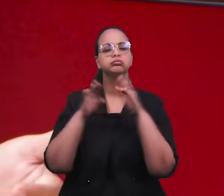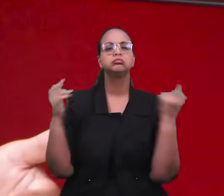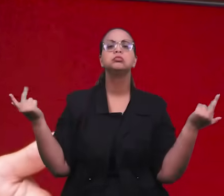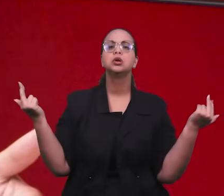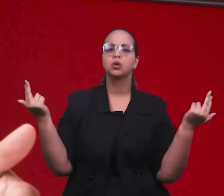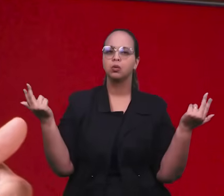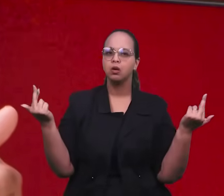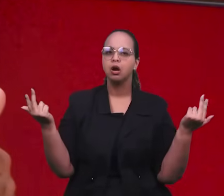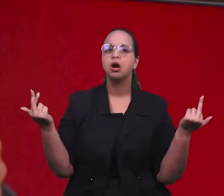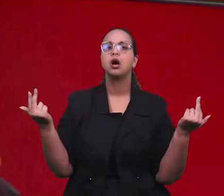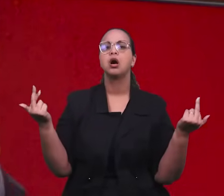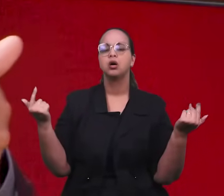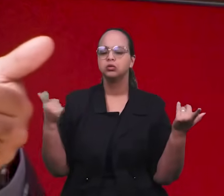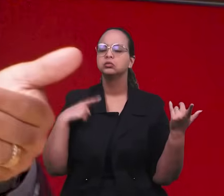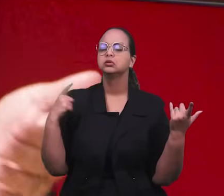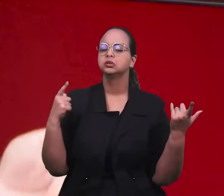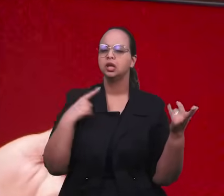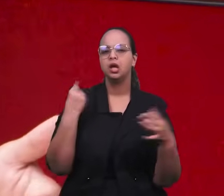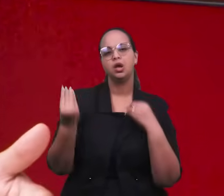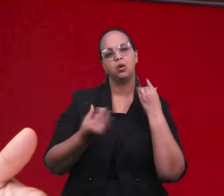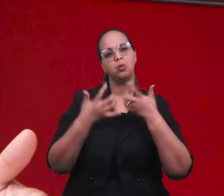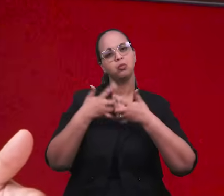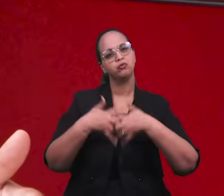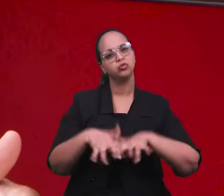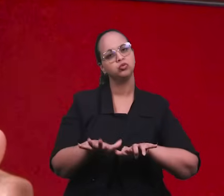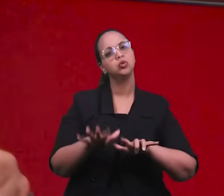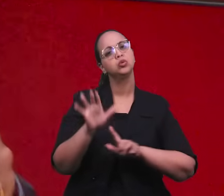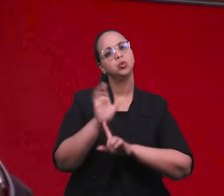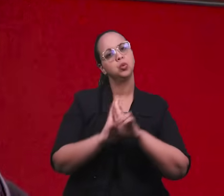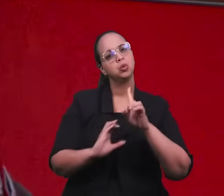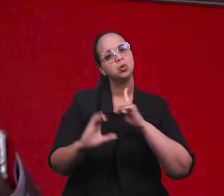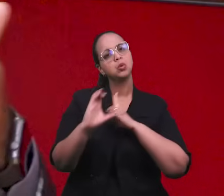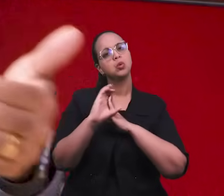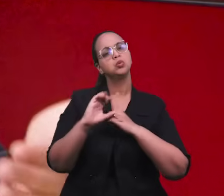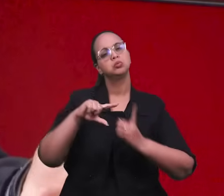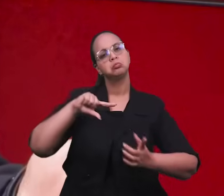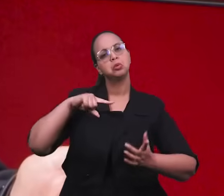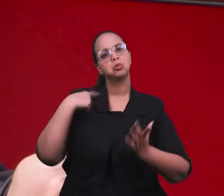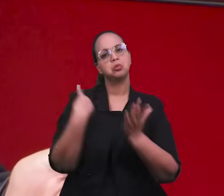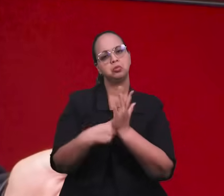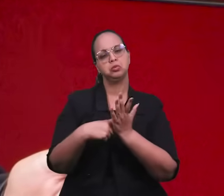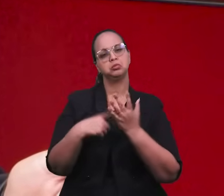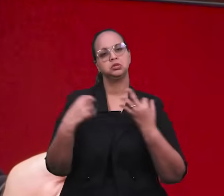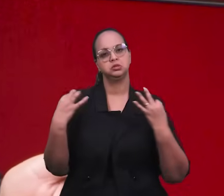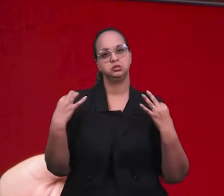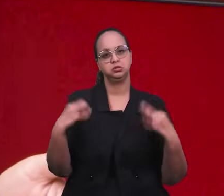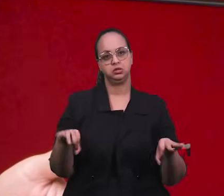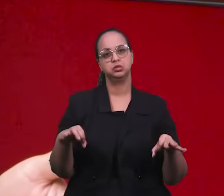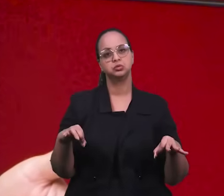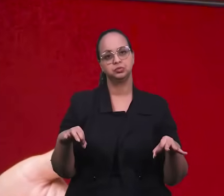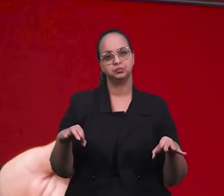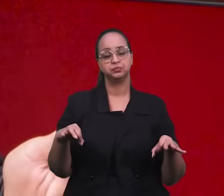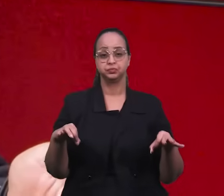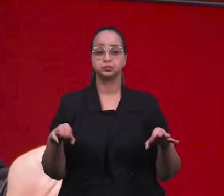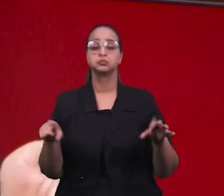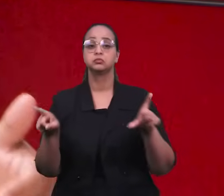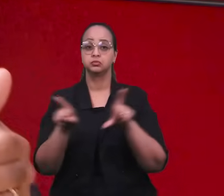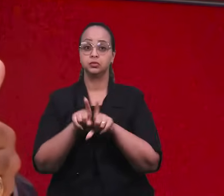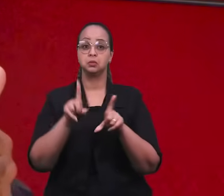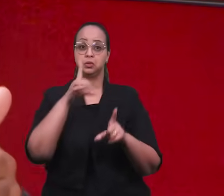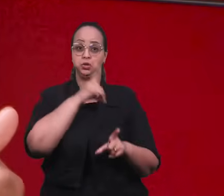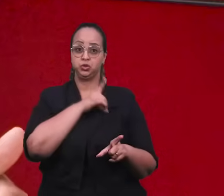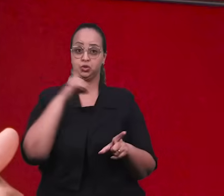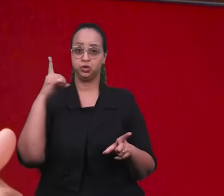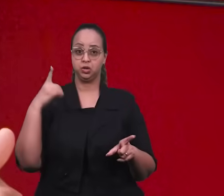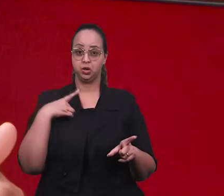nesse cuidado, nas funcionalidades do culto, no compromisso com as funcionalidades do culto. E o diácono é